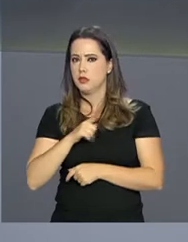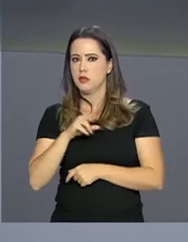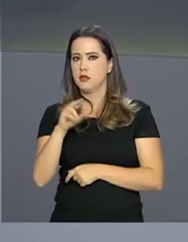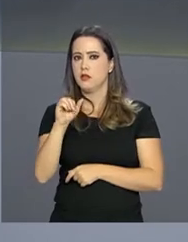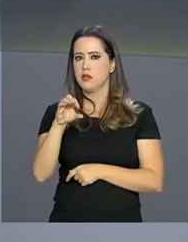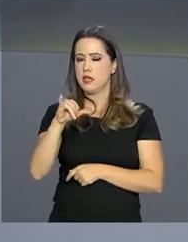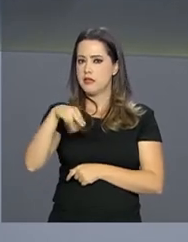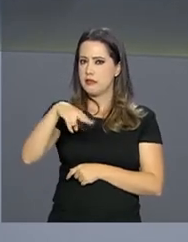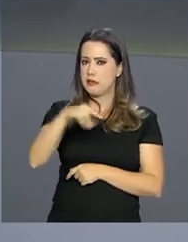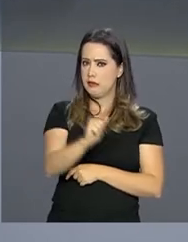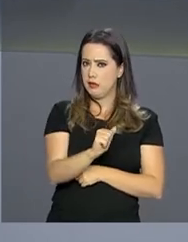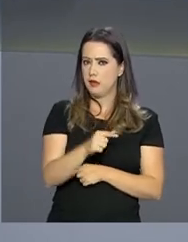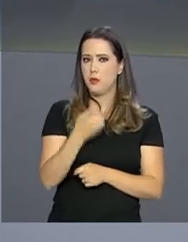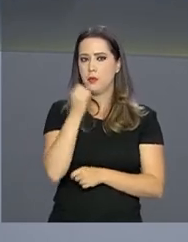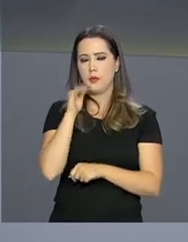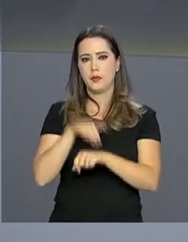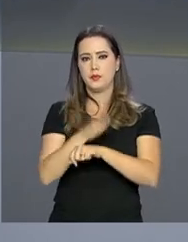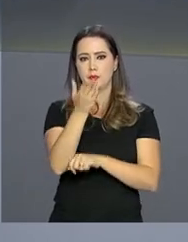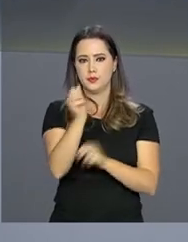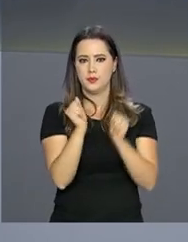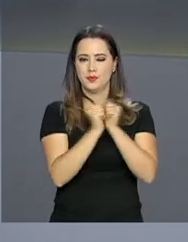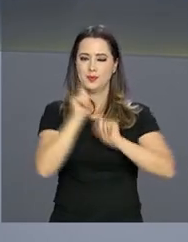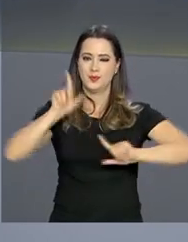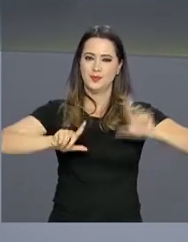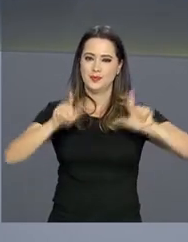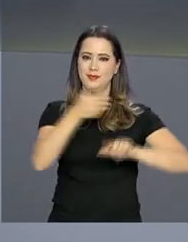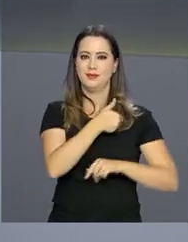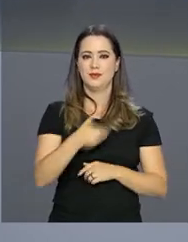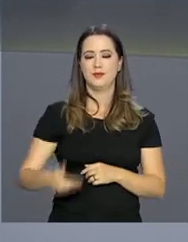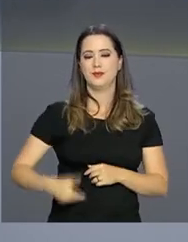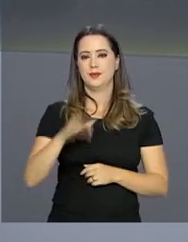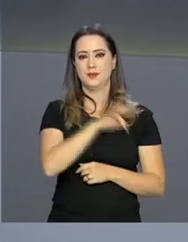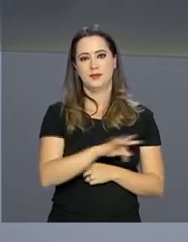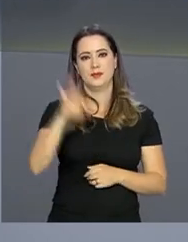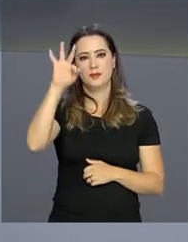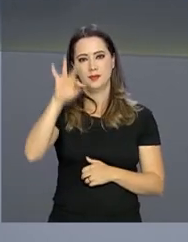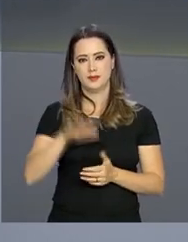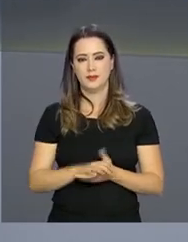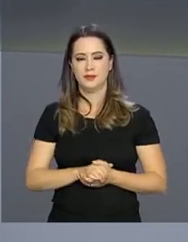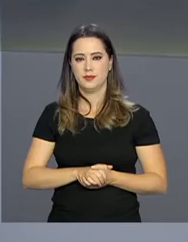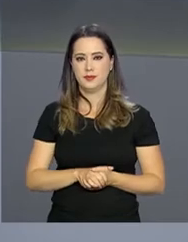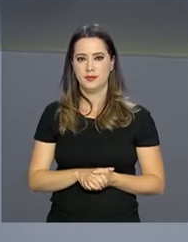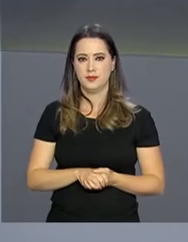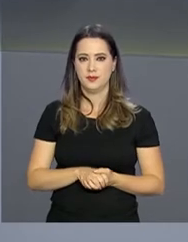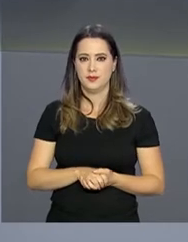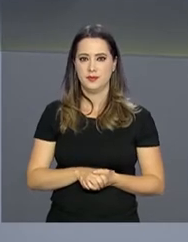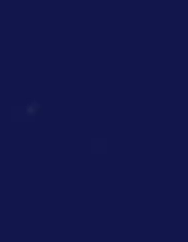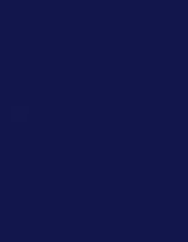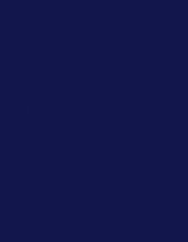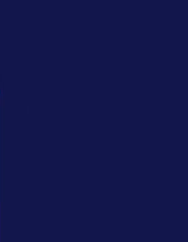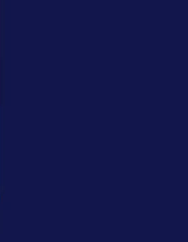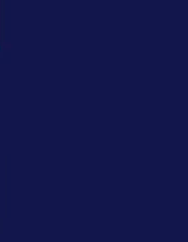chamada ricina. Uma boa noite para você e continue com a gente aqui na NBR e a TV do Governo Federal.